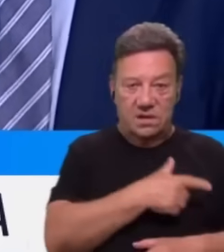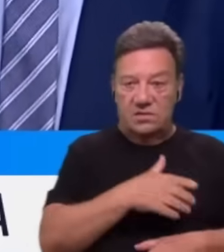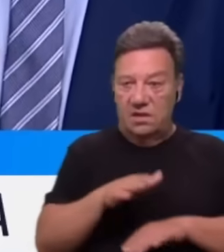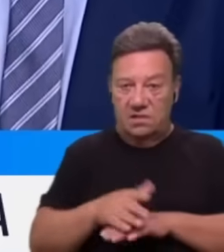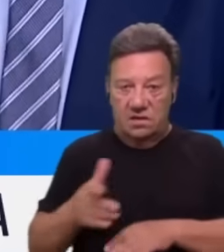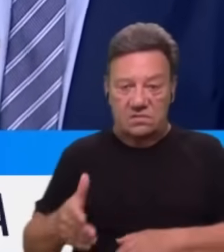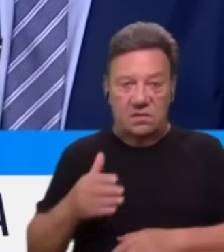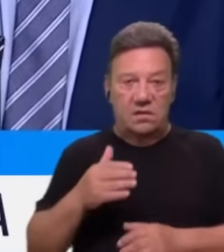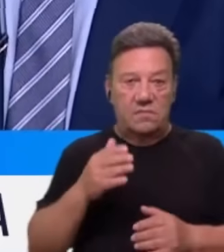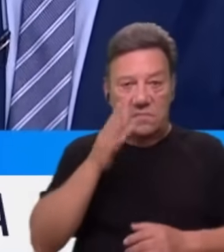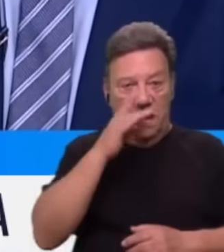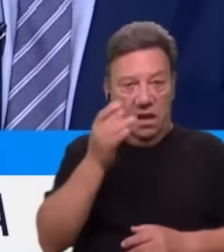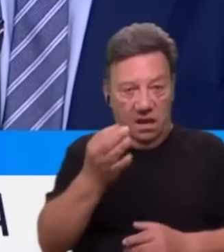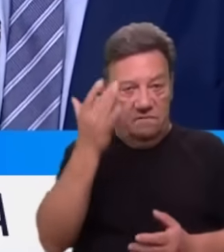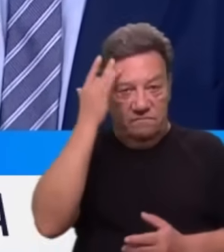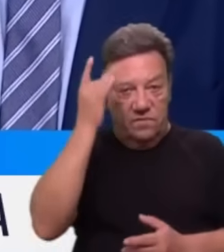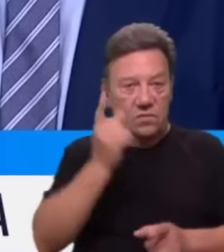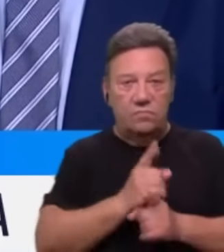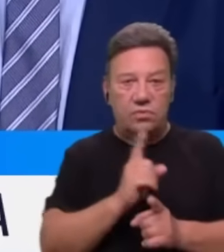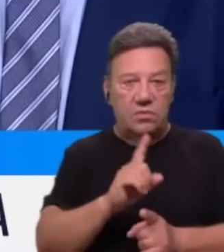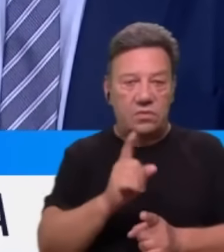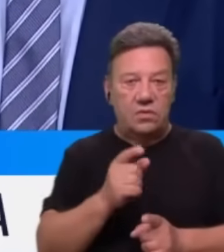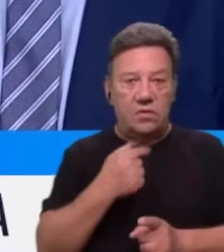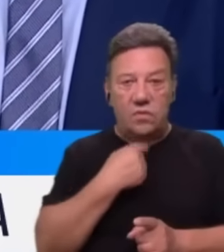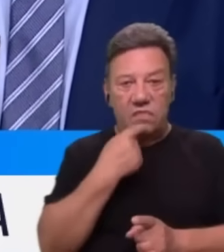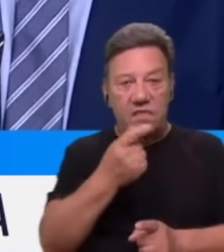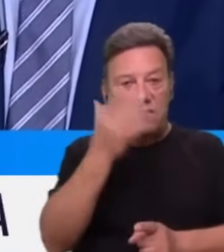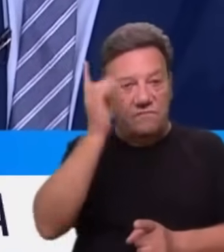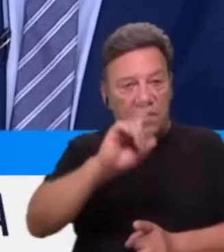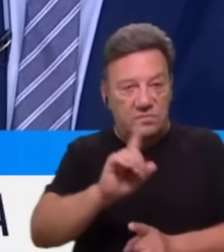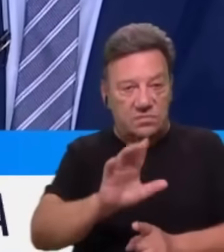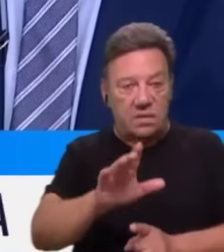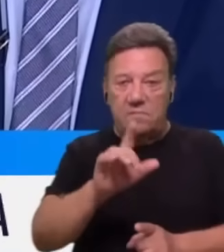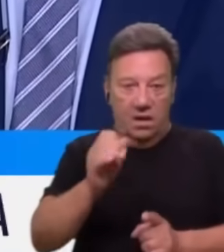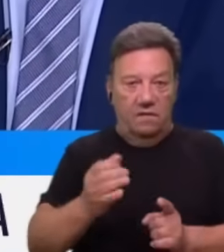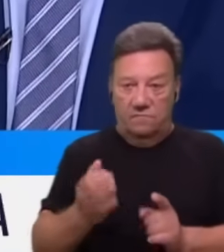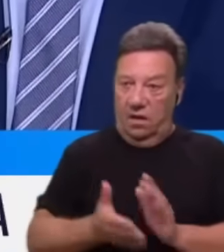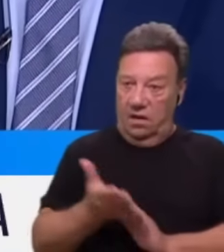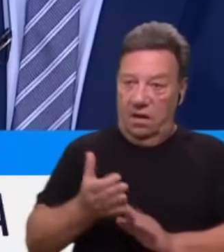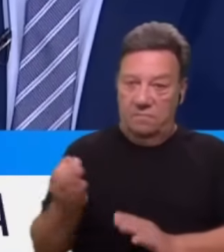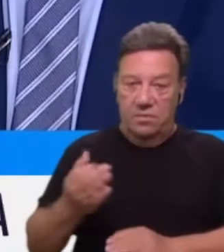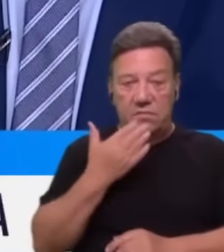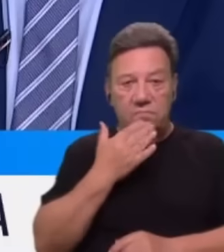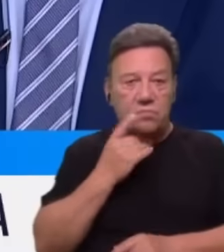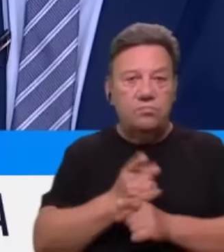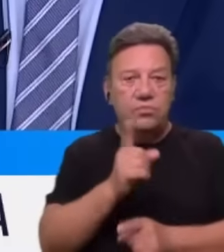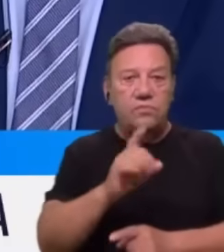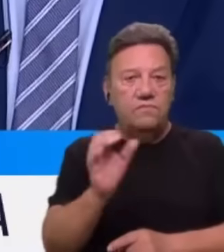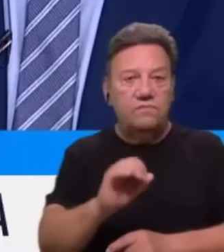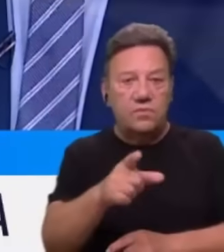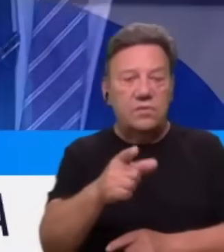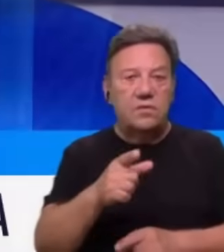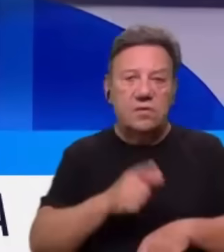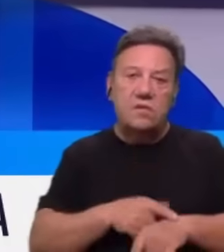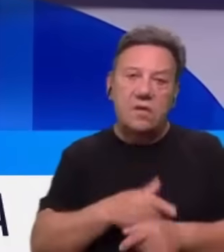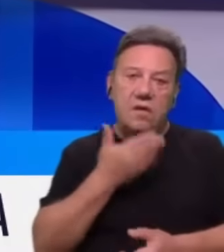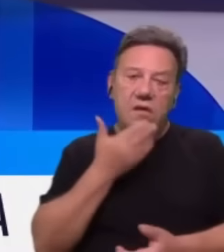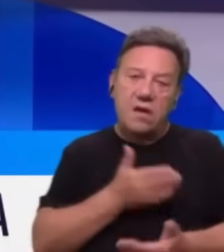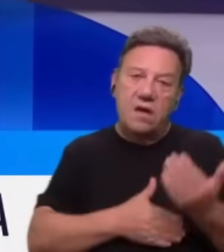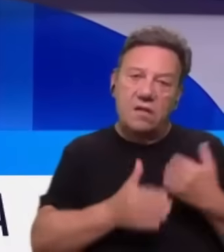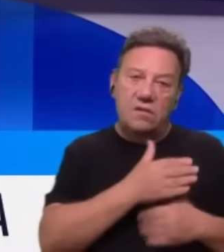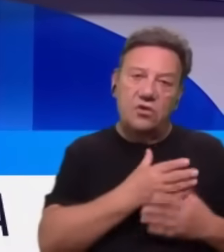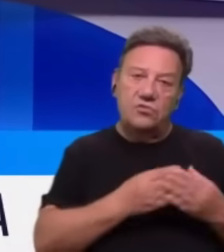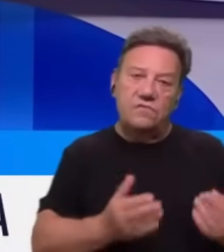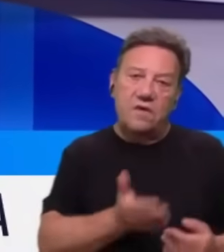medo então fácil porque é que não não mas é rápido pelo menos porque é que isso não foi atempadamente